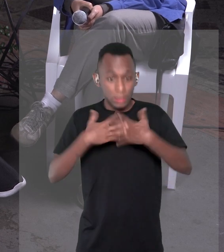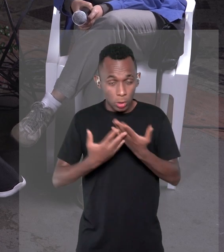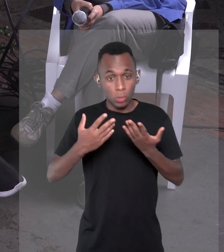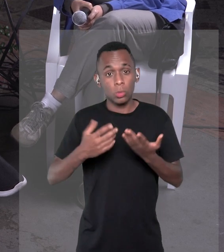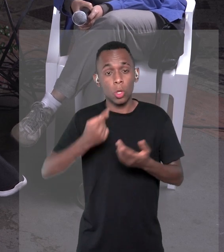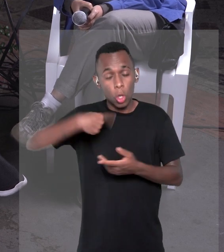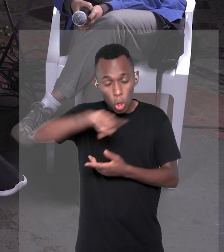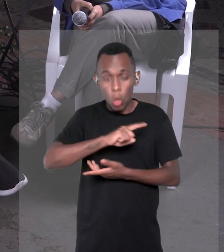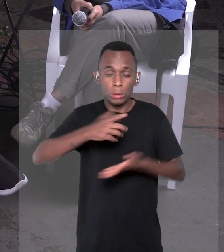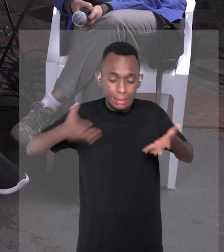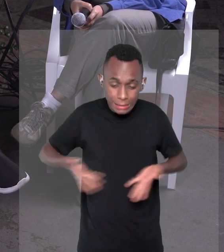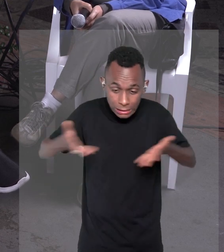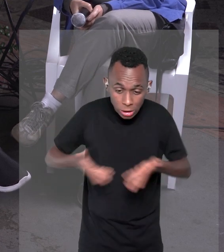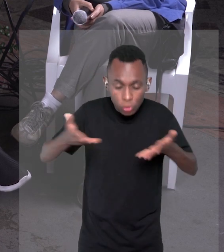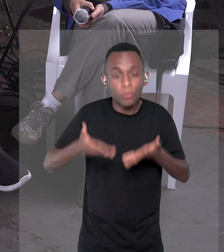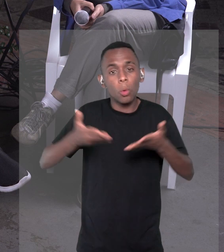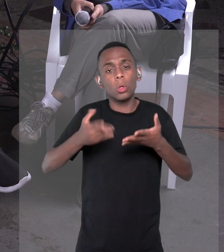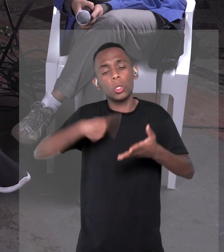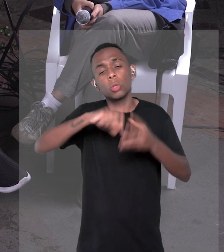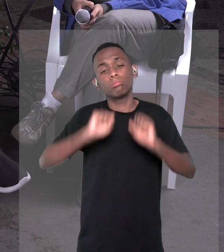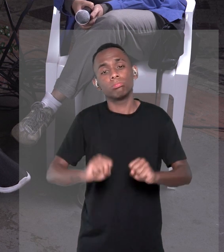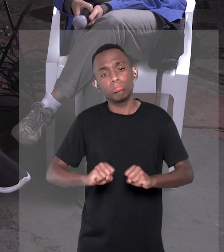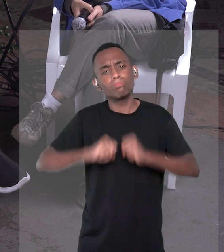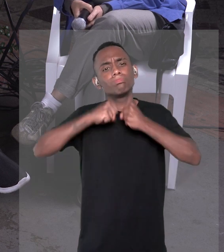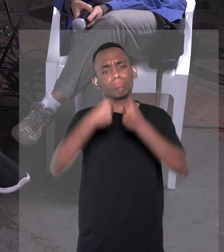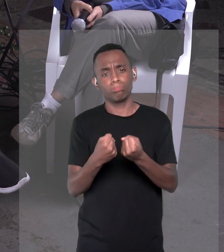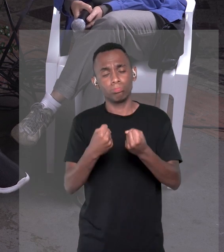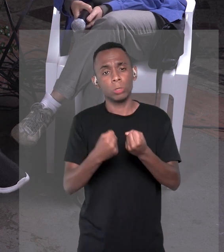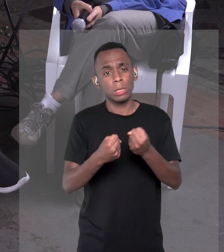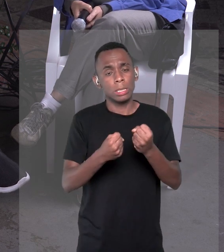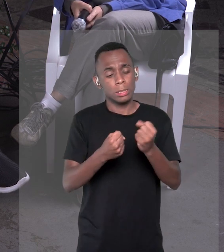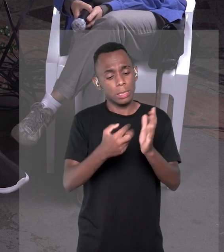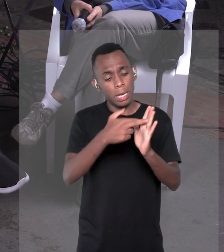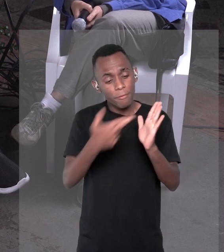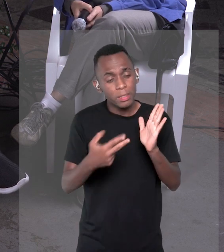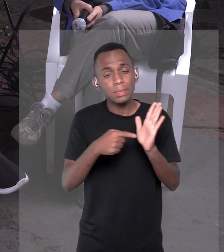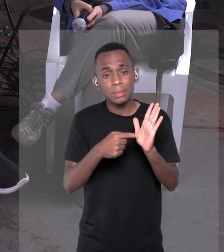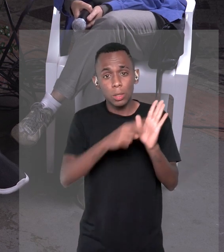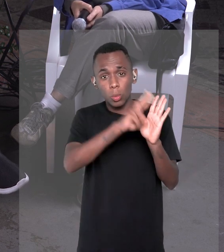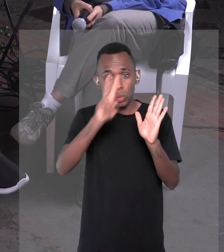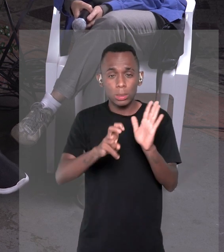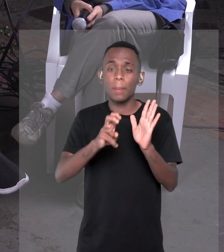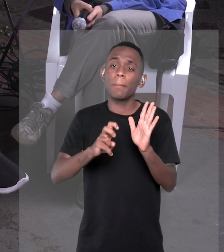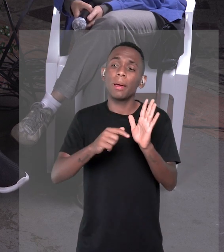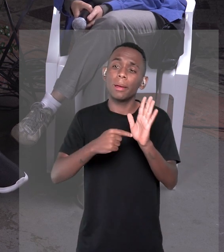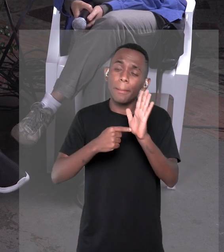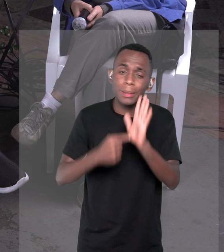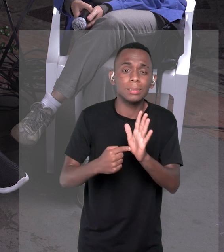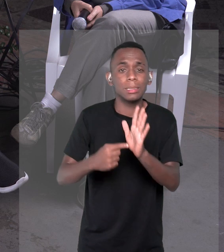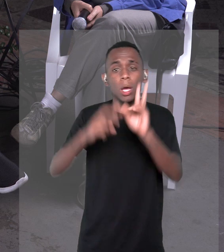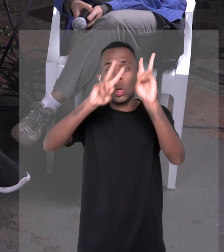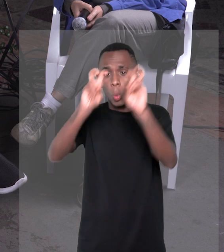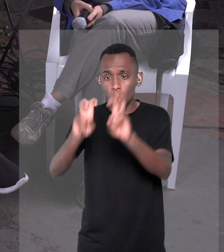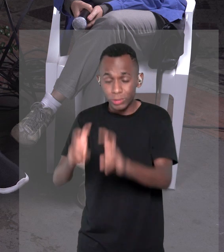esse número, que é um número em que nós tratamos não só das ameaças à democracia, mas também de tudo